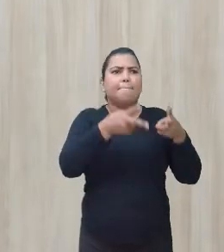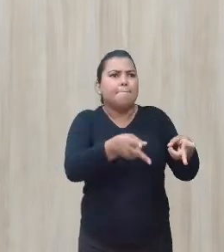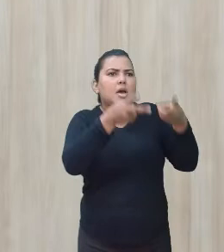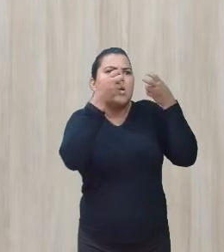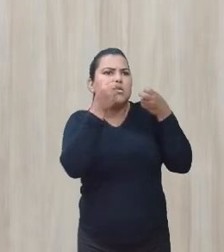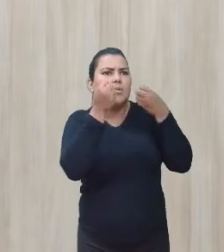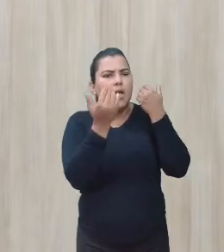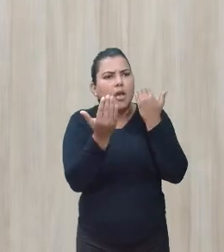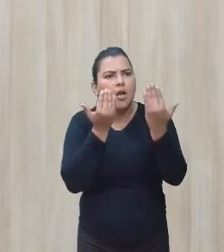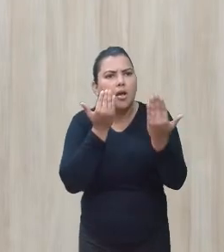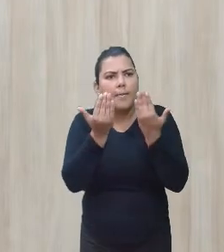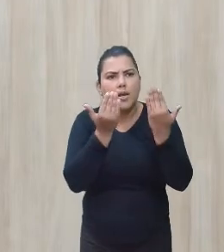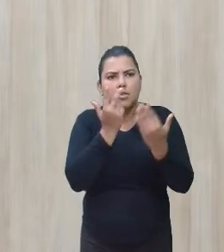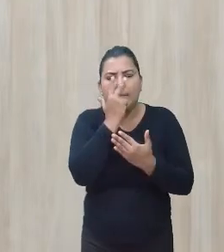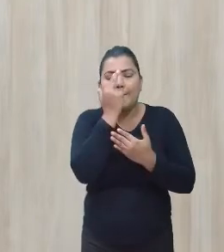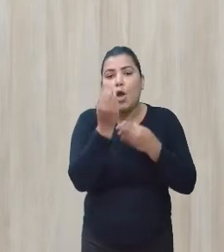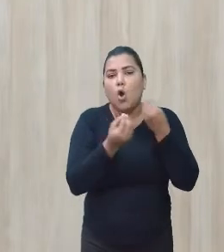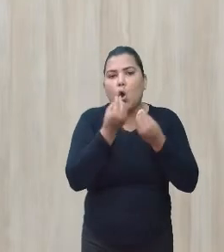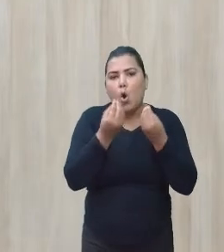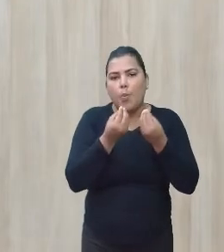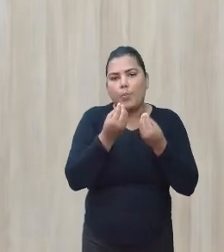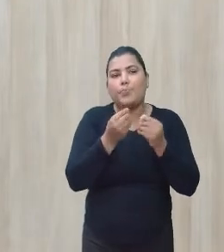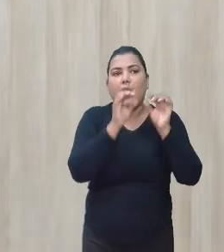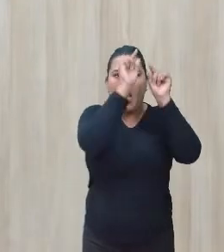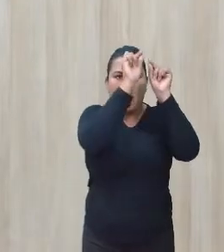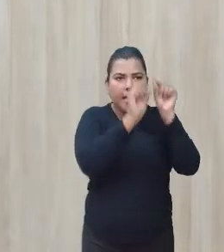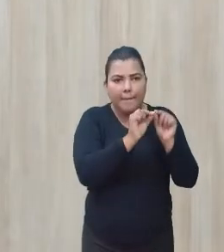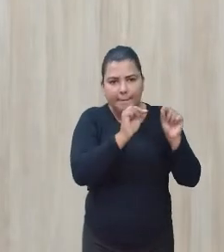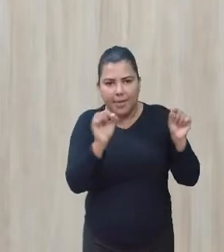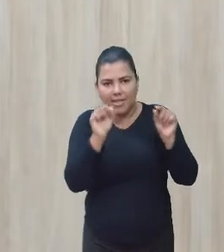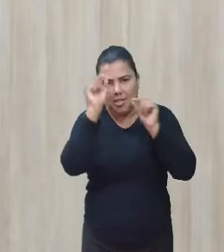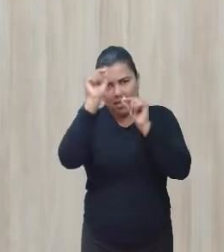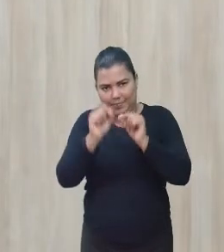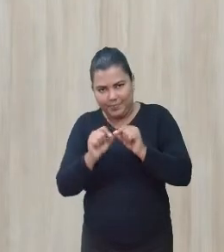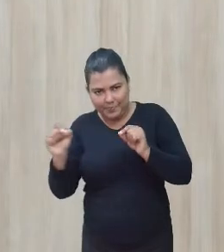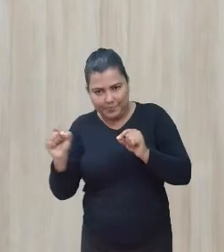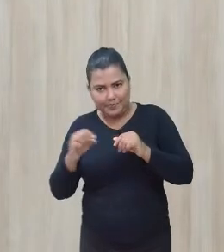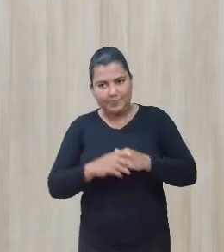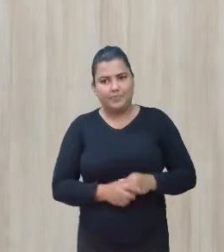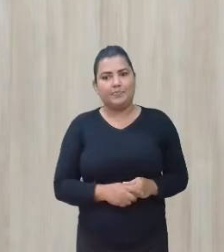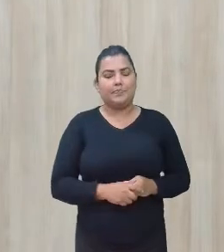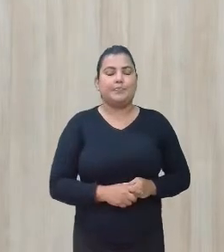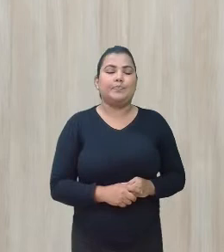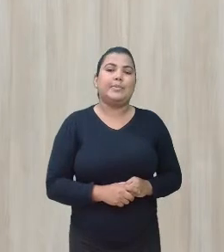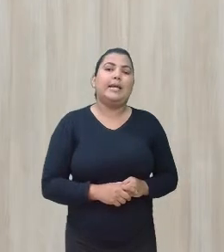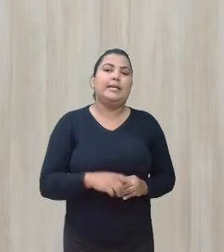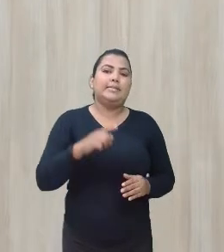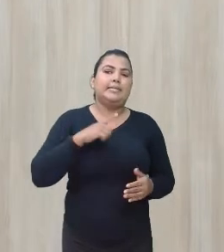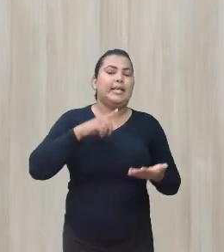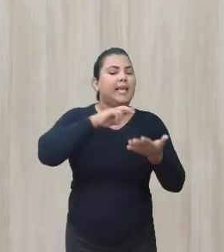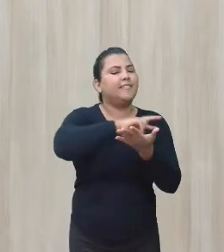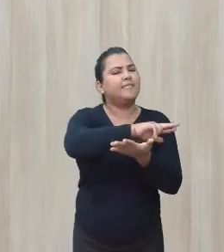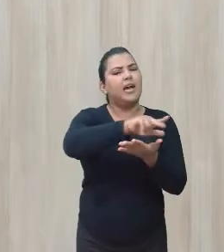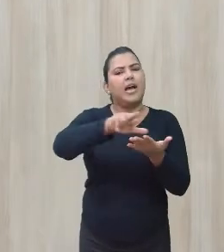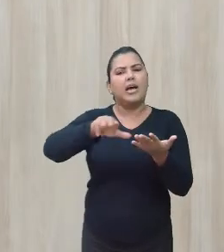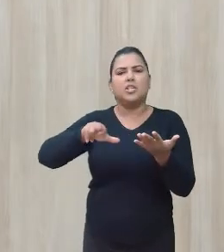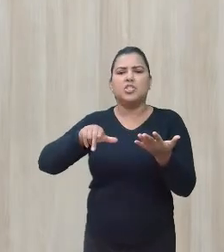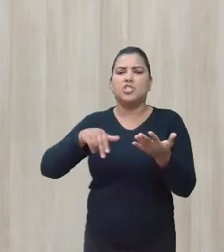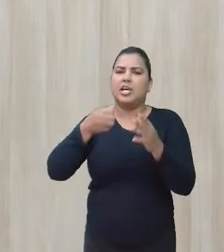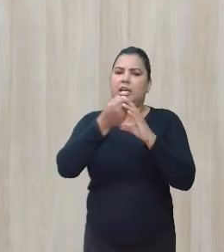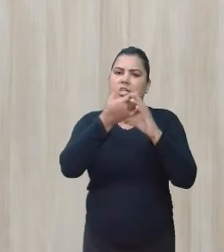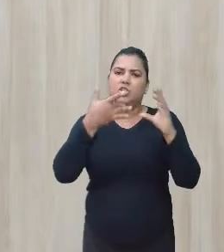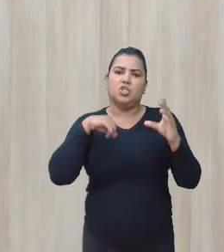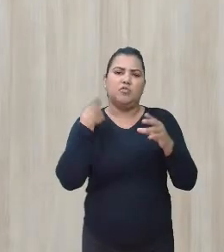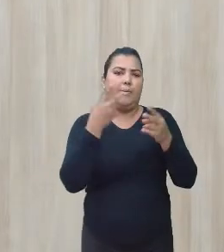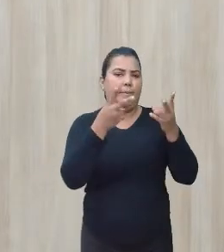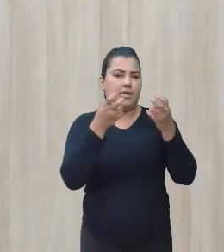a partir das suas dimensões, tá bom? Então veja, tem uma série de situações que a gente vai observar aqui, a partir de